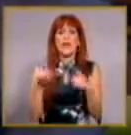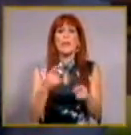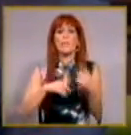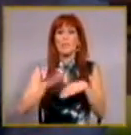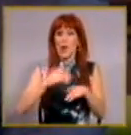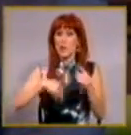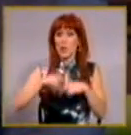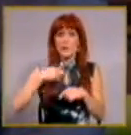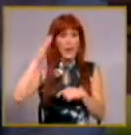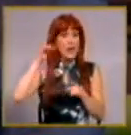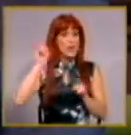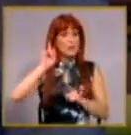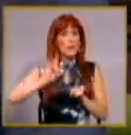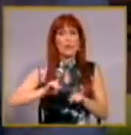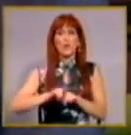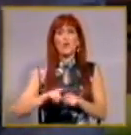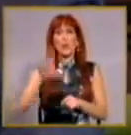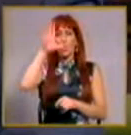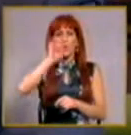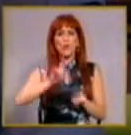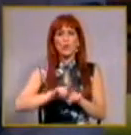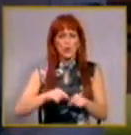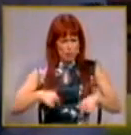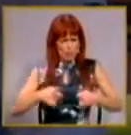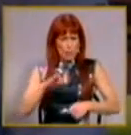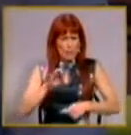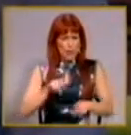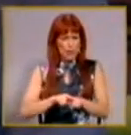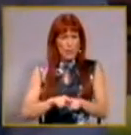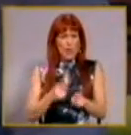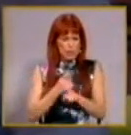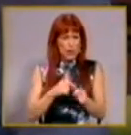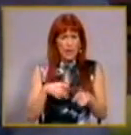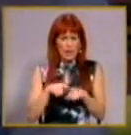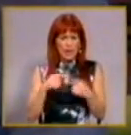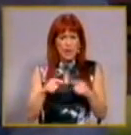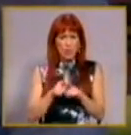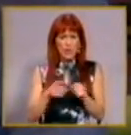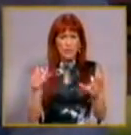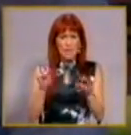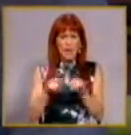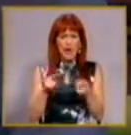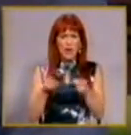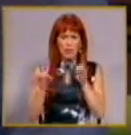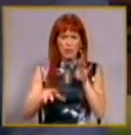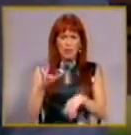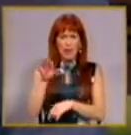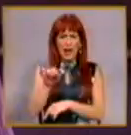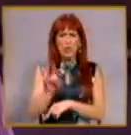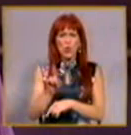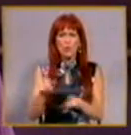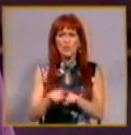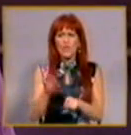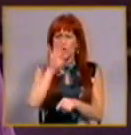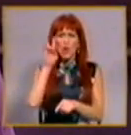nós achamos que é fundamental. E o Governo e o próprio Partido Socialista e o Partido Comunista têm nessa matéria. O Partido Comunista até mais até que o Partido Socialista, que é,